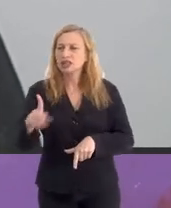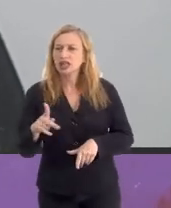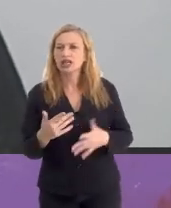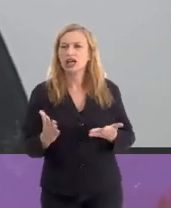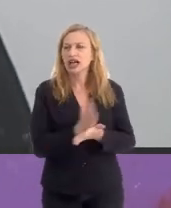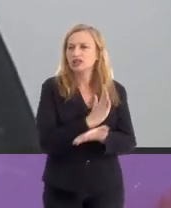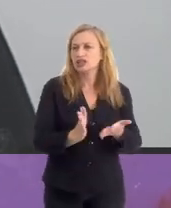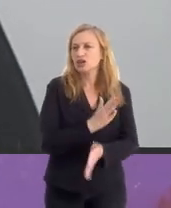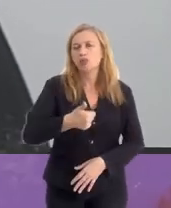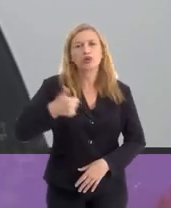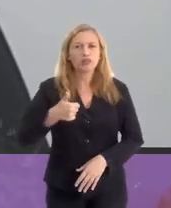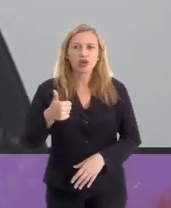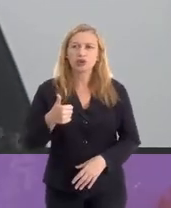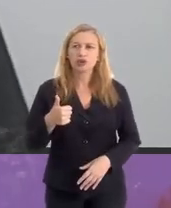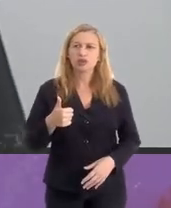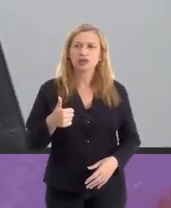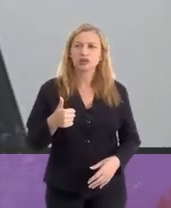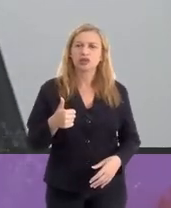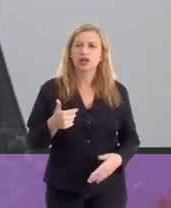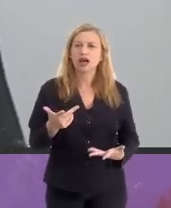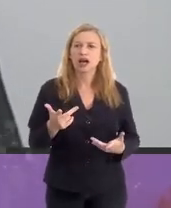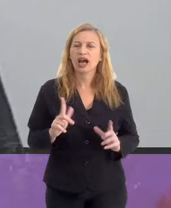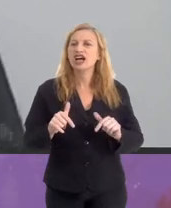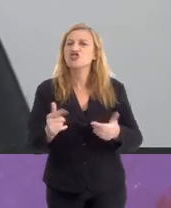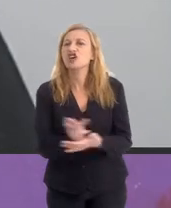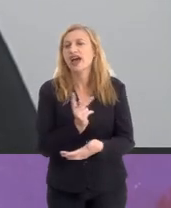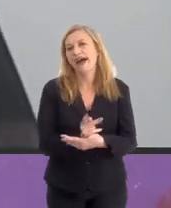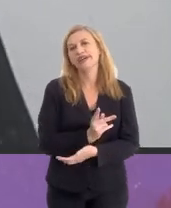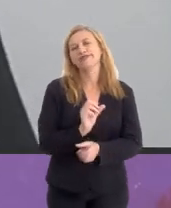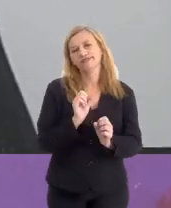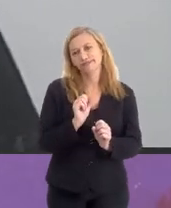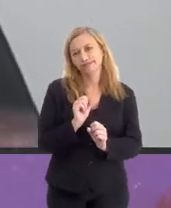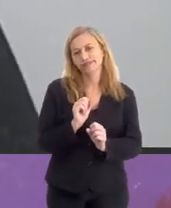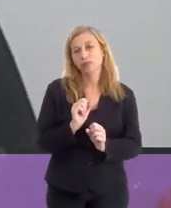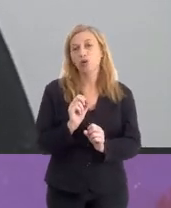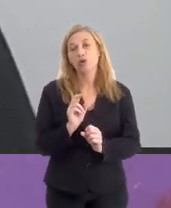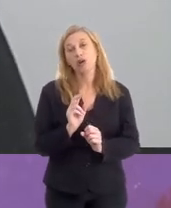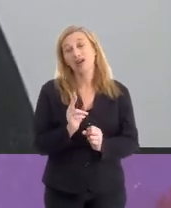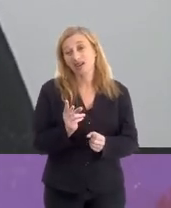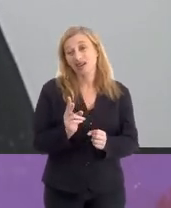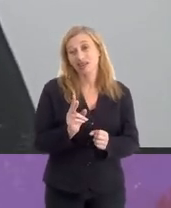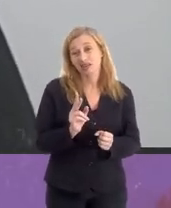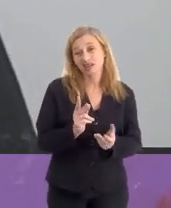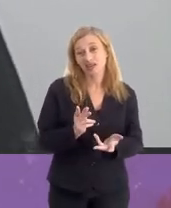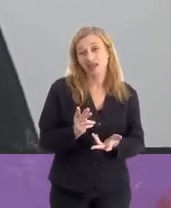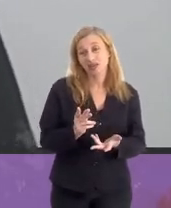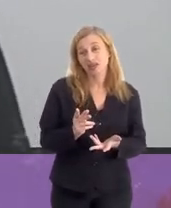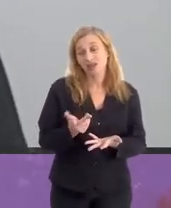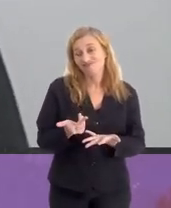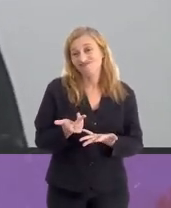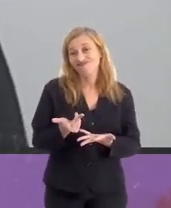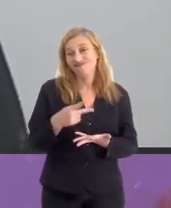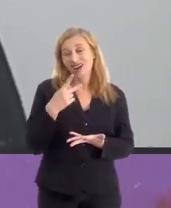ao trabalho deles eles muitas vezes são os primeiros a cometer atos inadequados eu diria assim eu atitudes